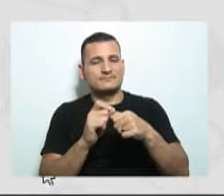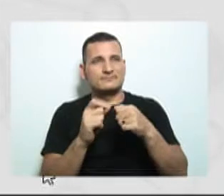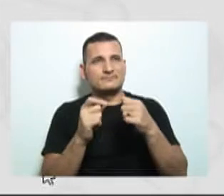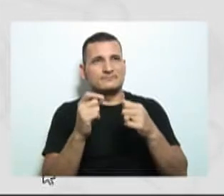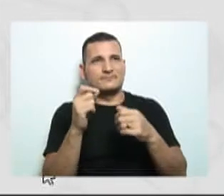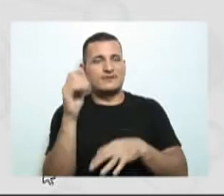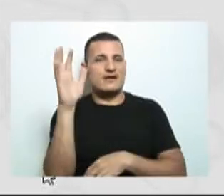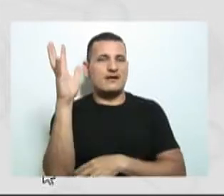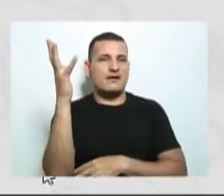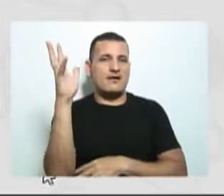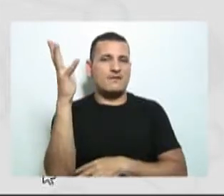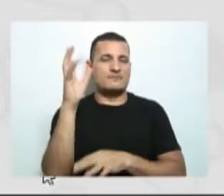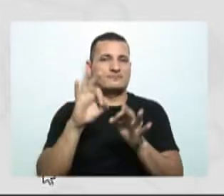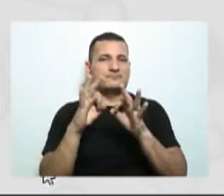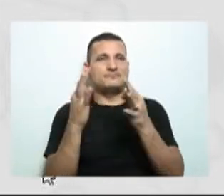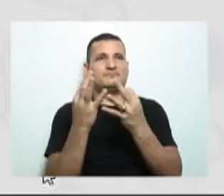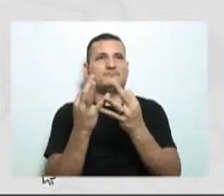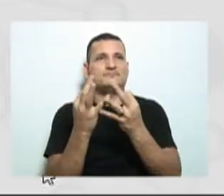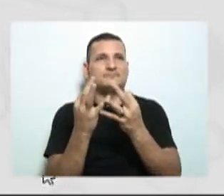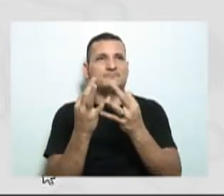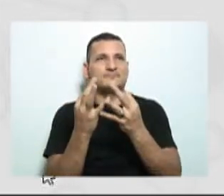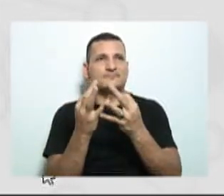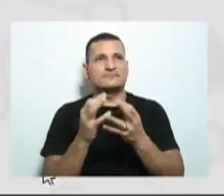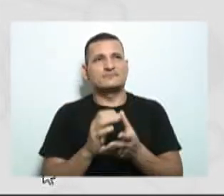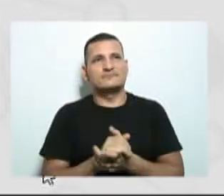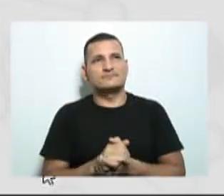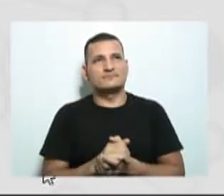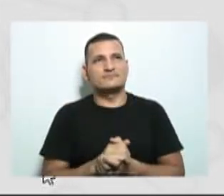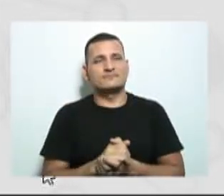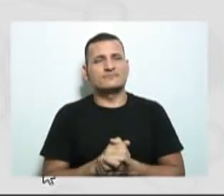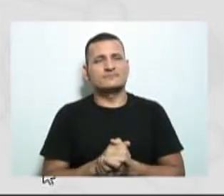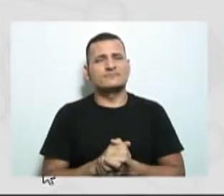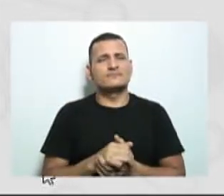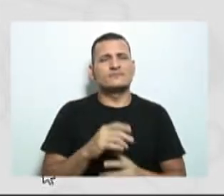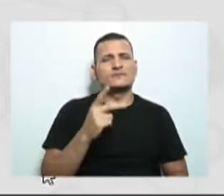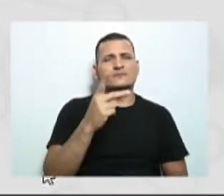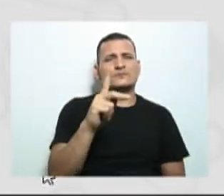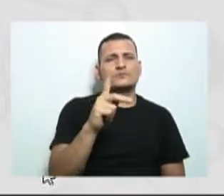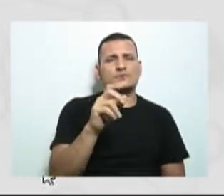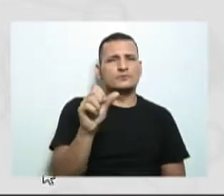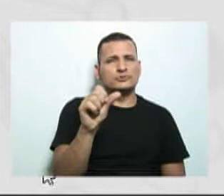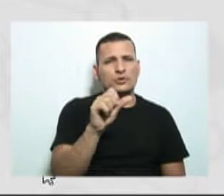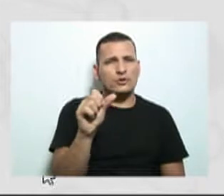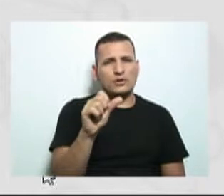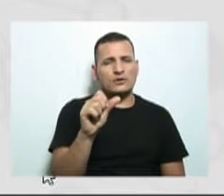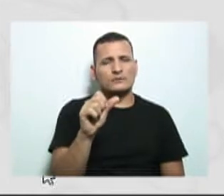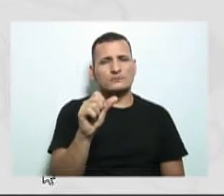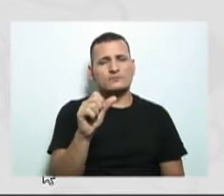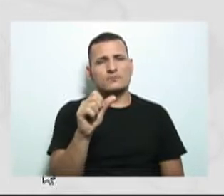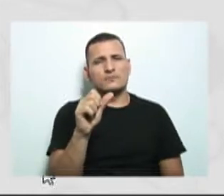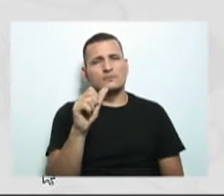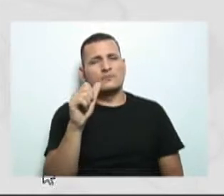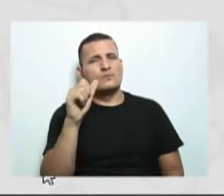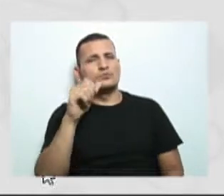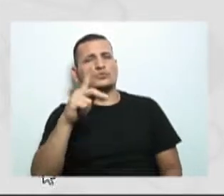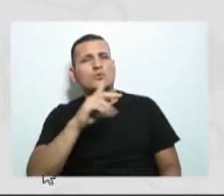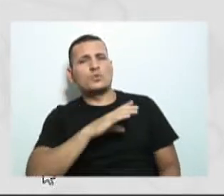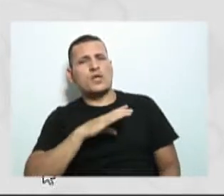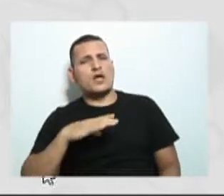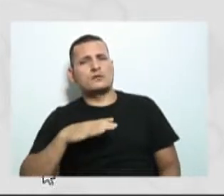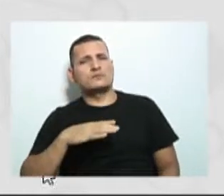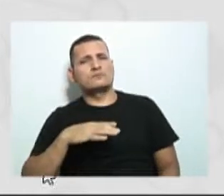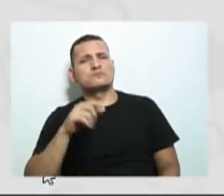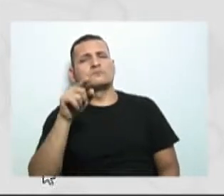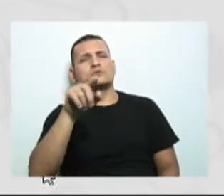árvore genealógica, né? Olha lá, o que você é da sogra da mulher do seu irmão. Vixe, professor, repeat please,